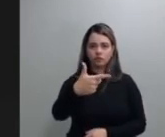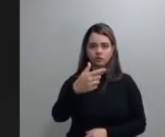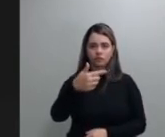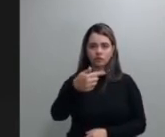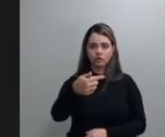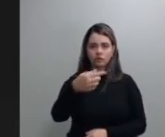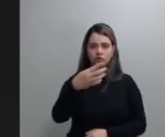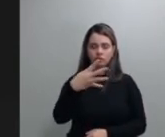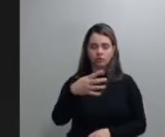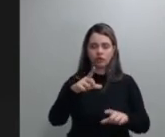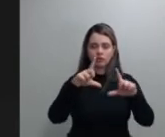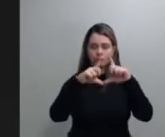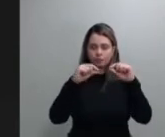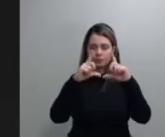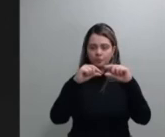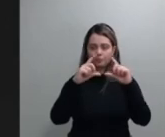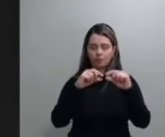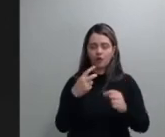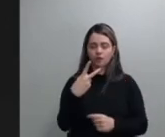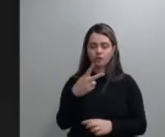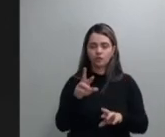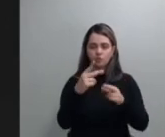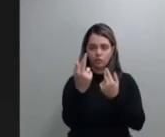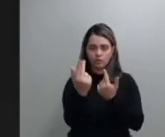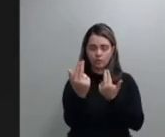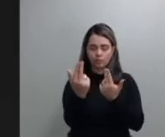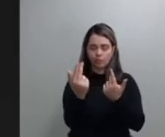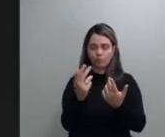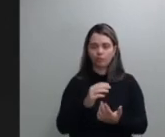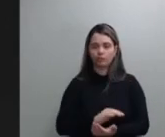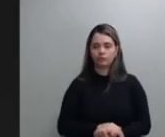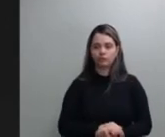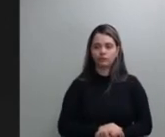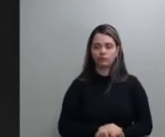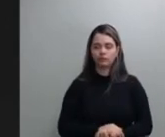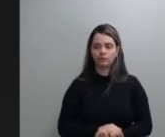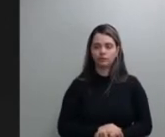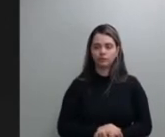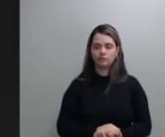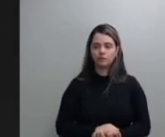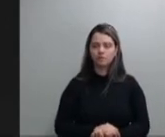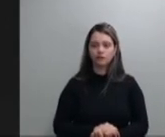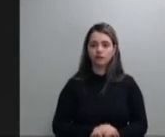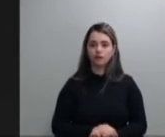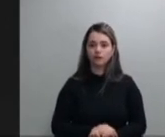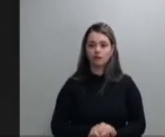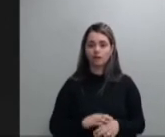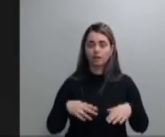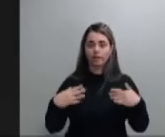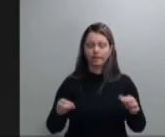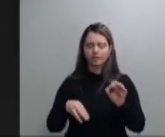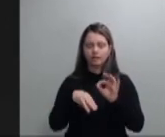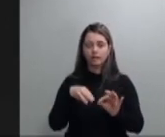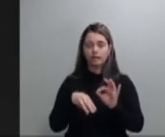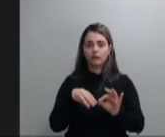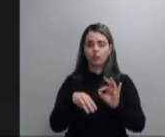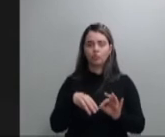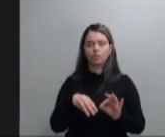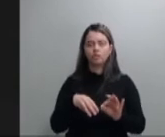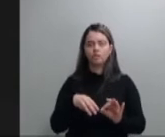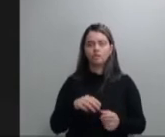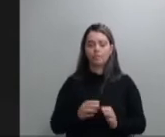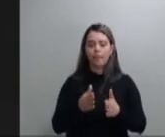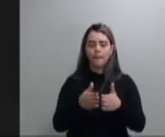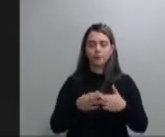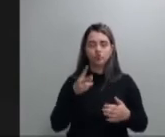ao agravo ao perdoe-me ao recurso especial ministra Regina pediu vista antecipada todos os demais